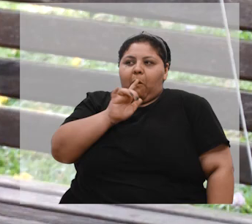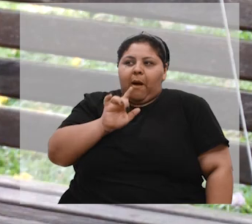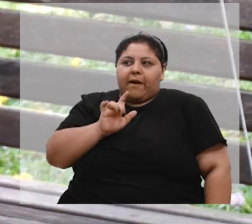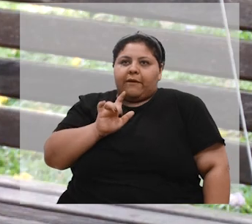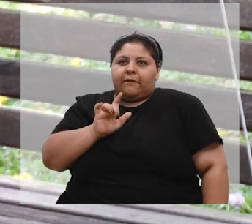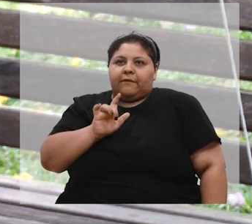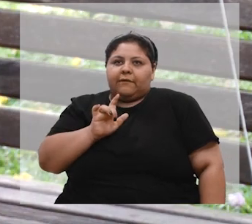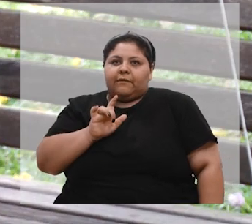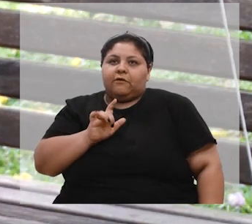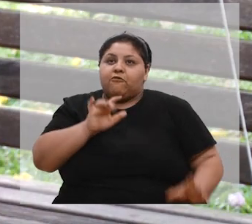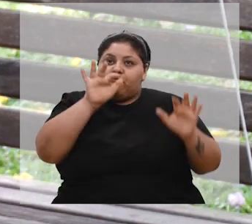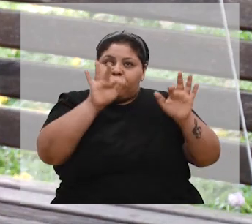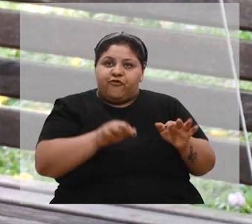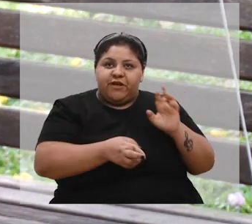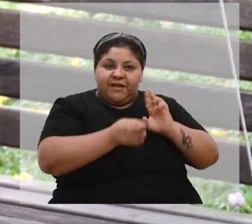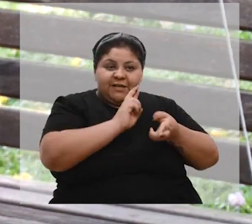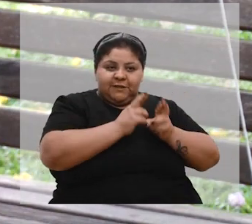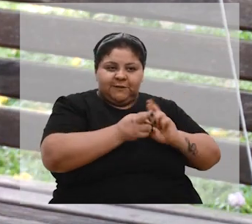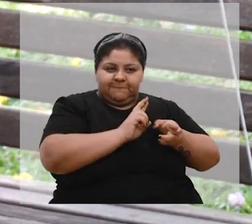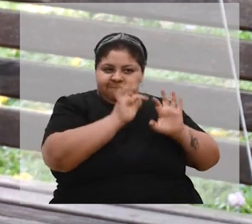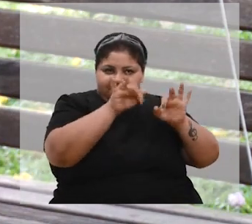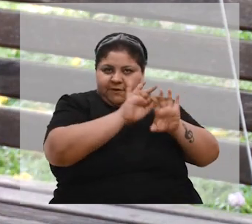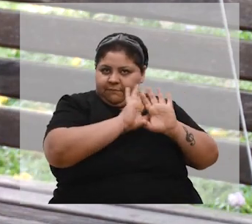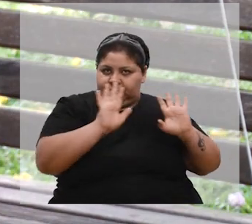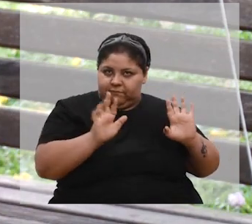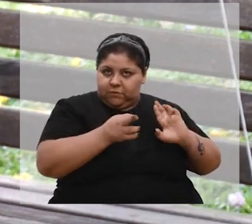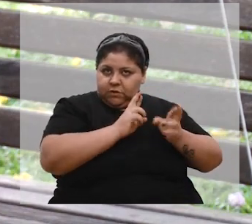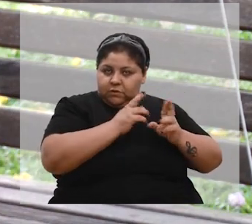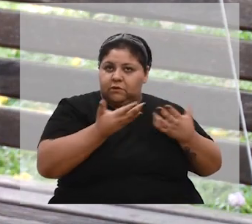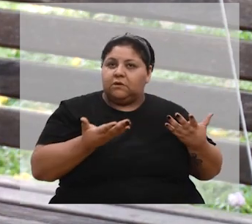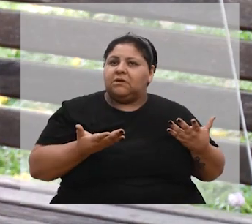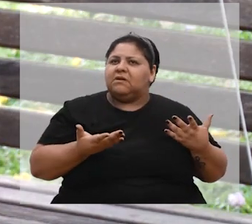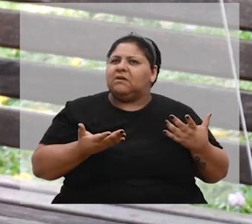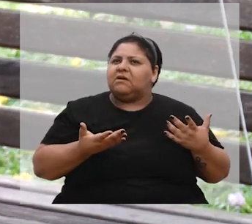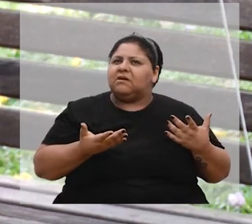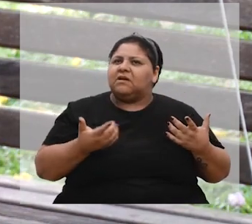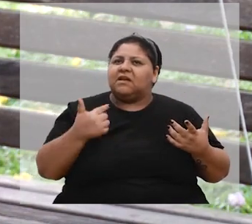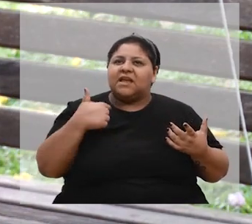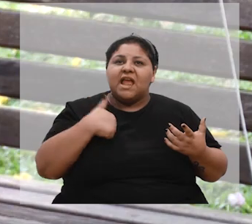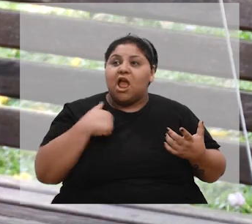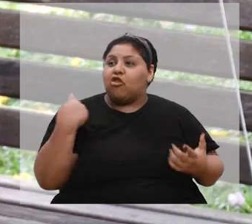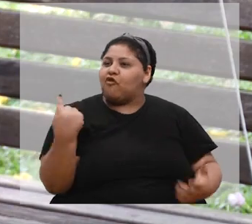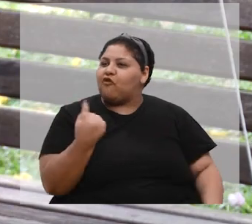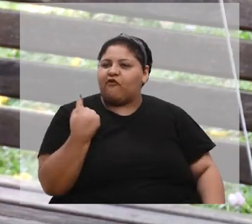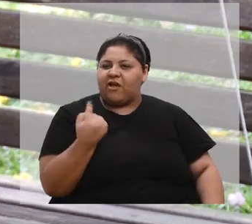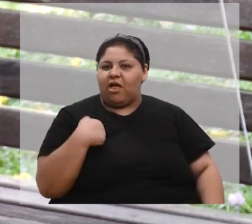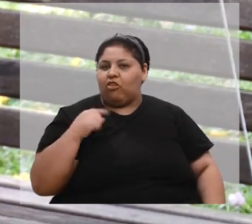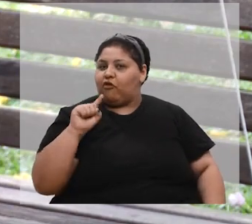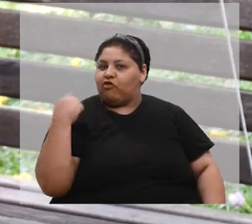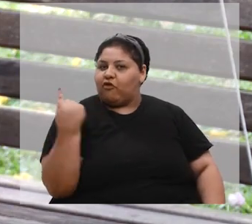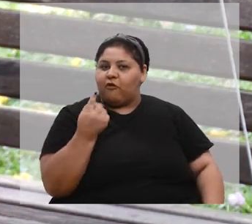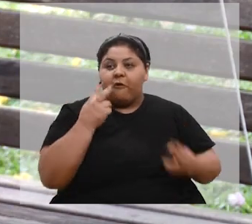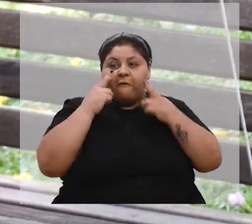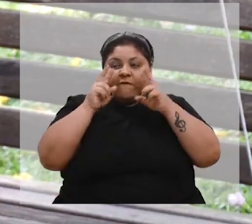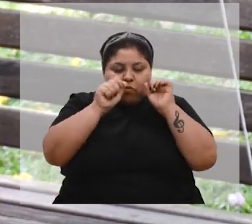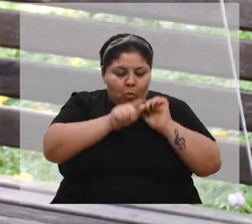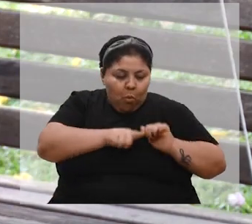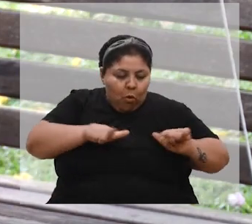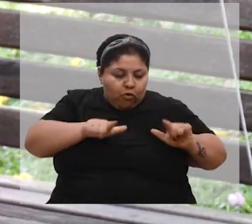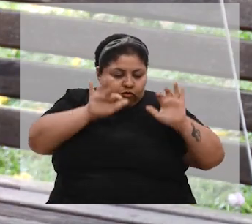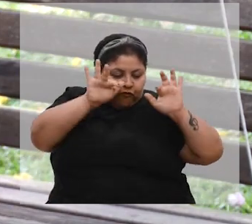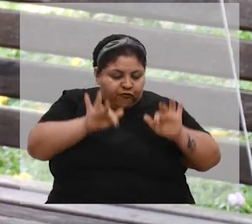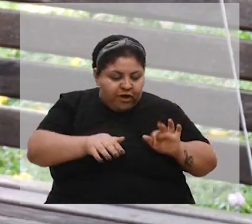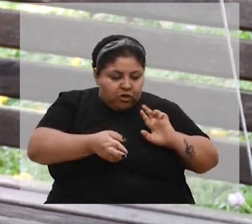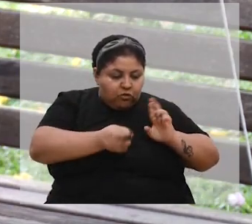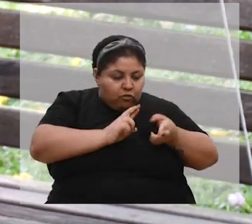assim, poxa, fim de um relacionamento. A gente vê muito, fim de um relacionamento. Eu não vou ficar sozinha, eu não vou